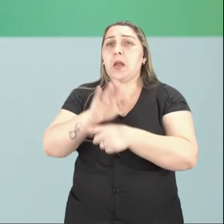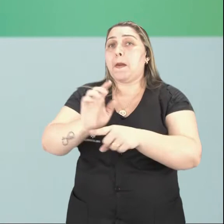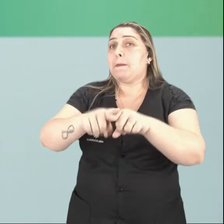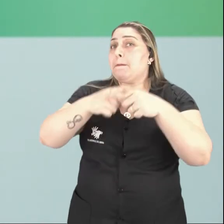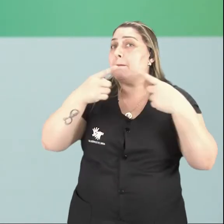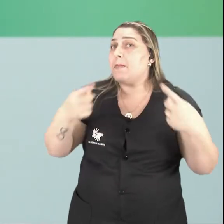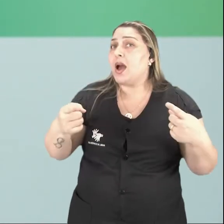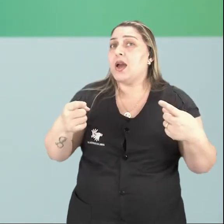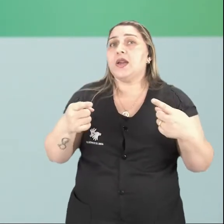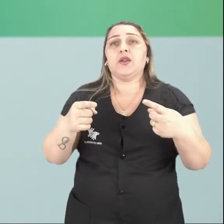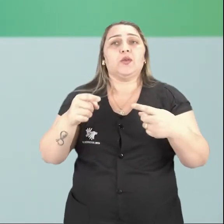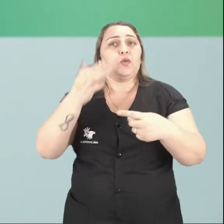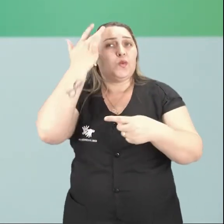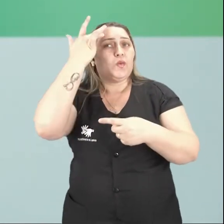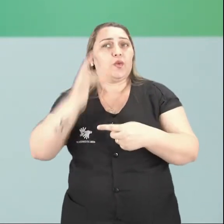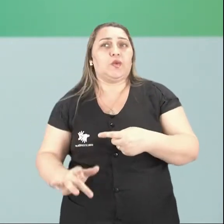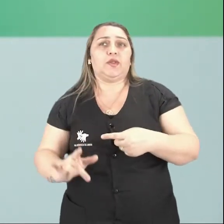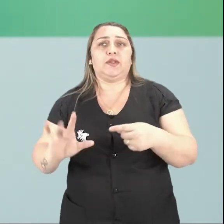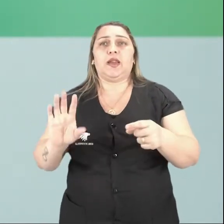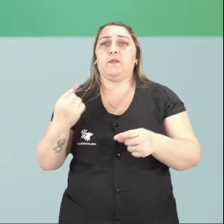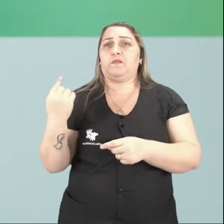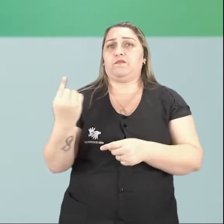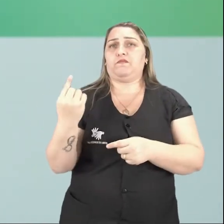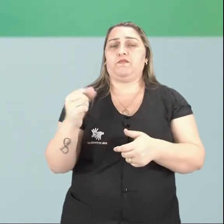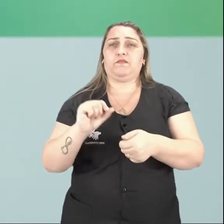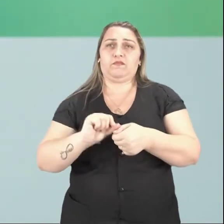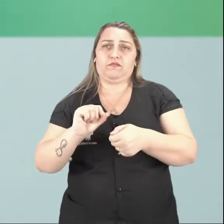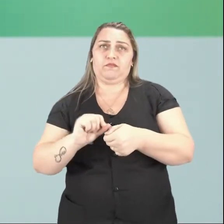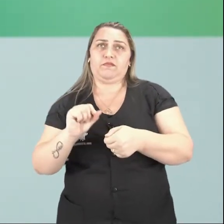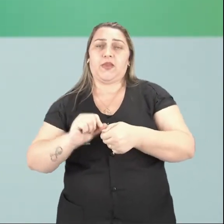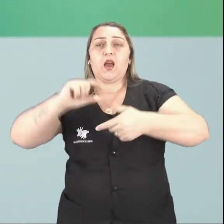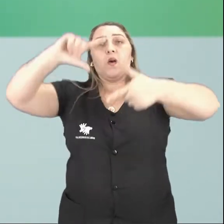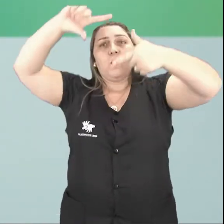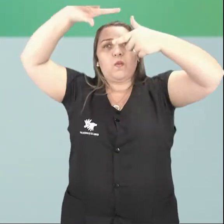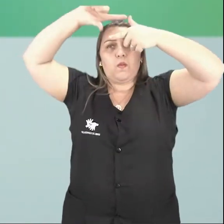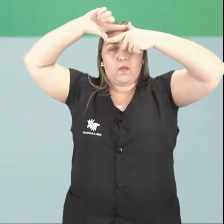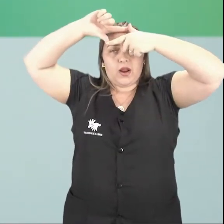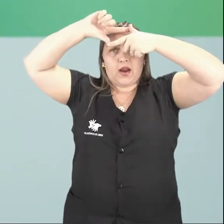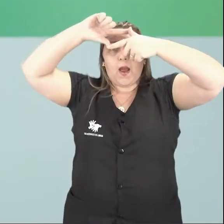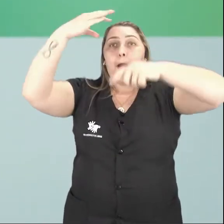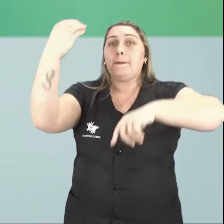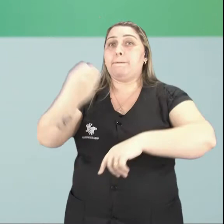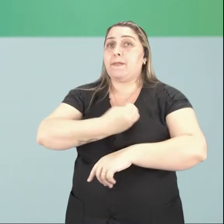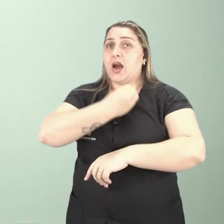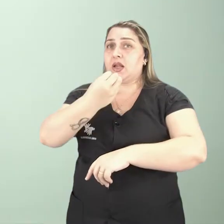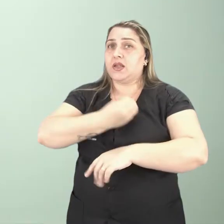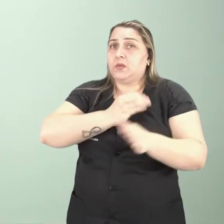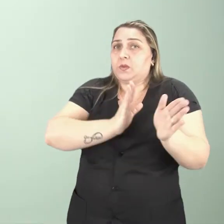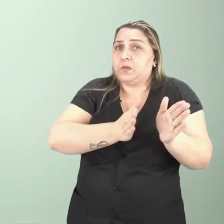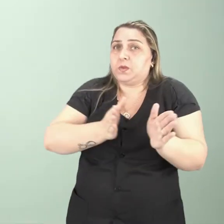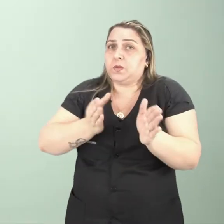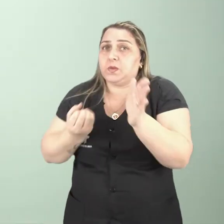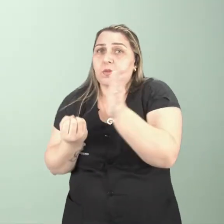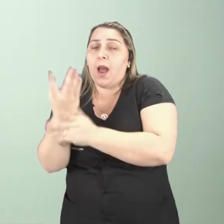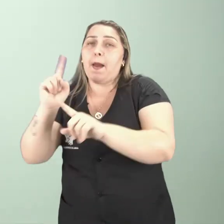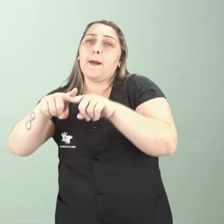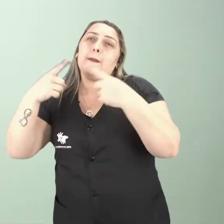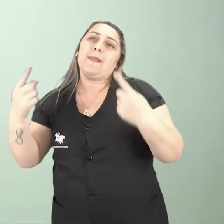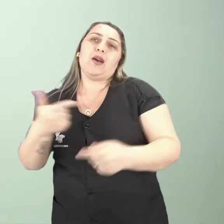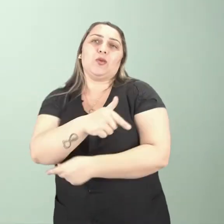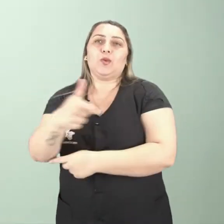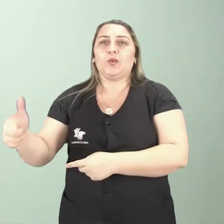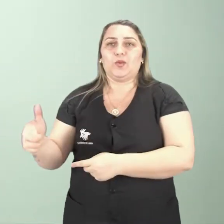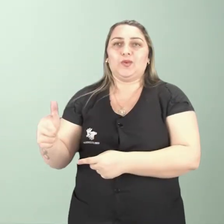mas é que ele não sabe fazer integralmente. Então, isso é uma alienação. Ele participa do processo produtivo, mas ele não